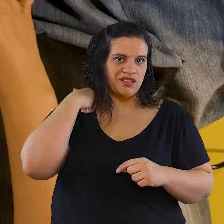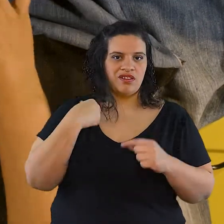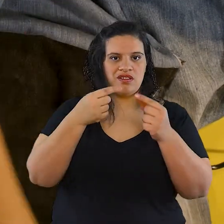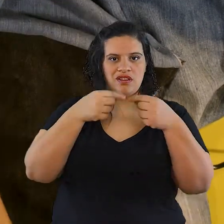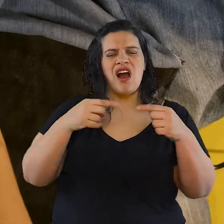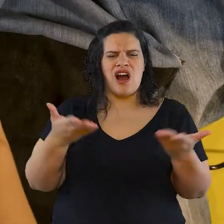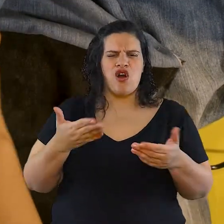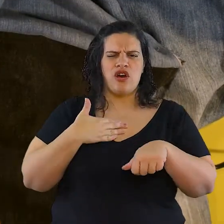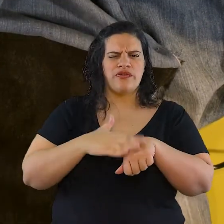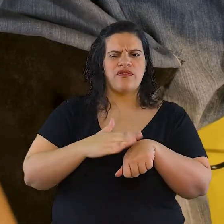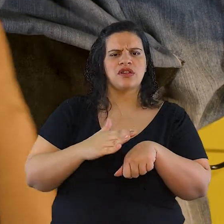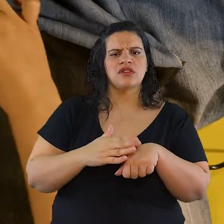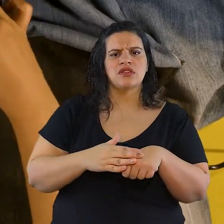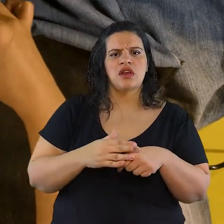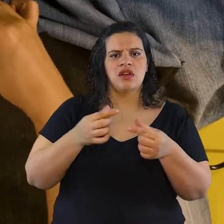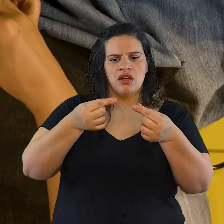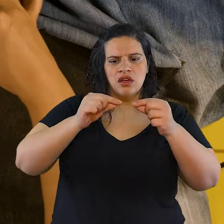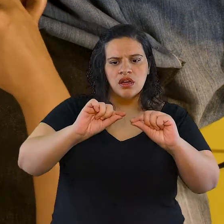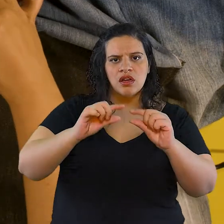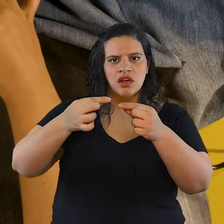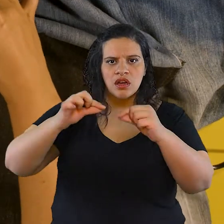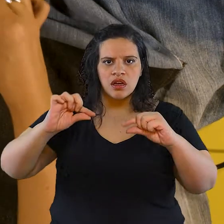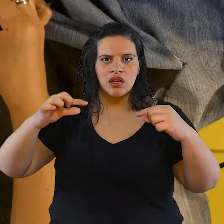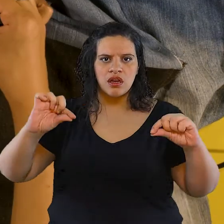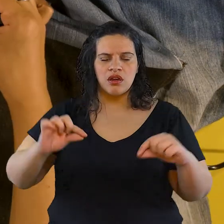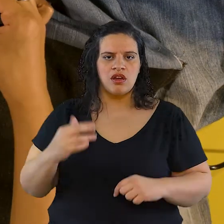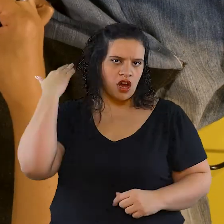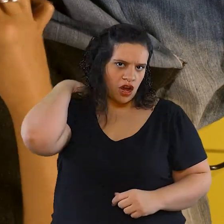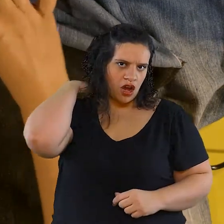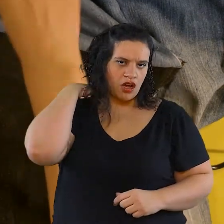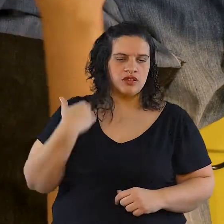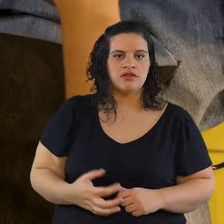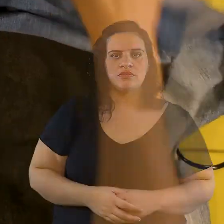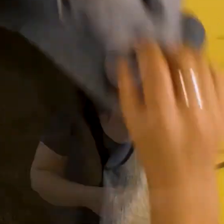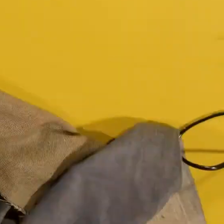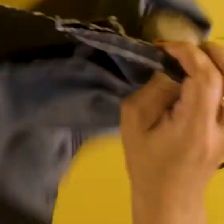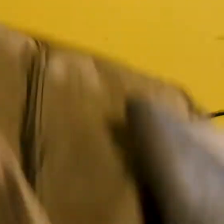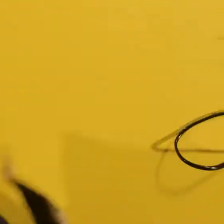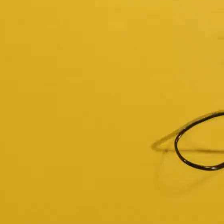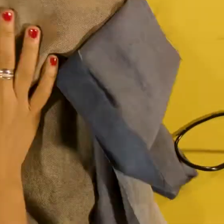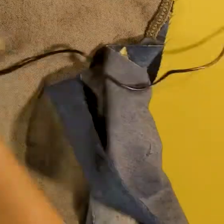fazer ou eu posso até já fazer agora, que é um acabamento aqui nas costas.